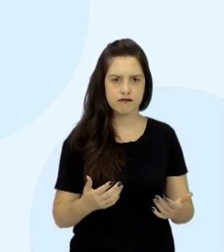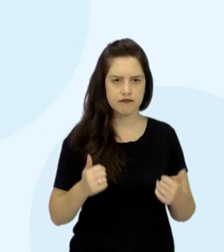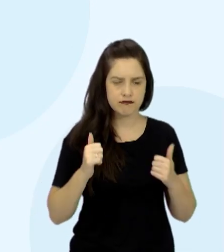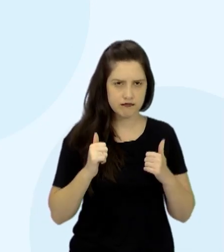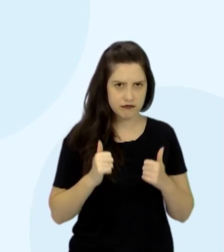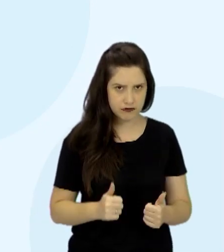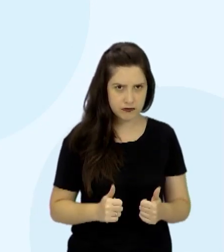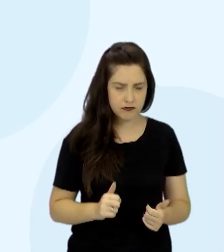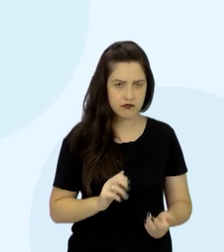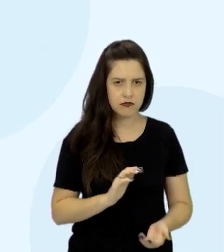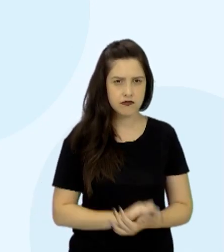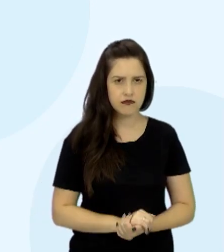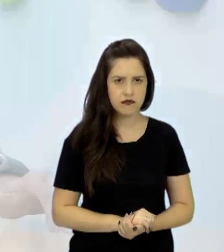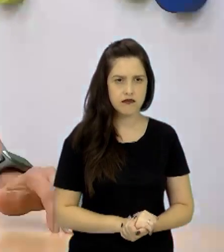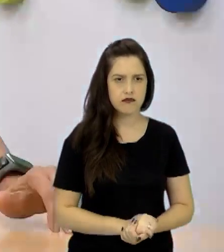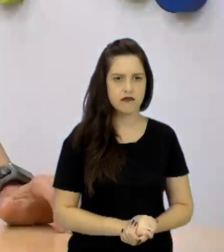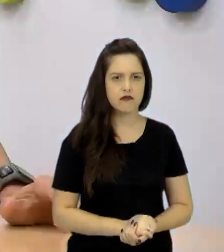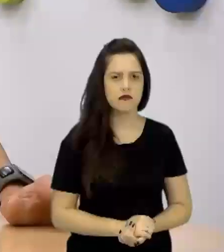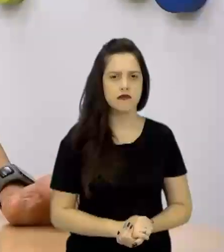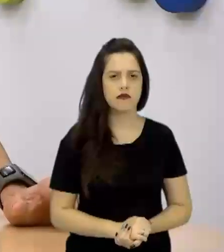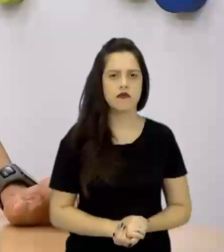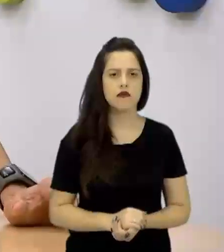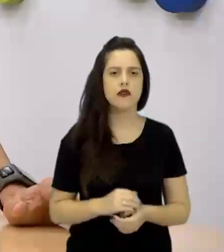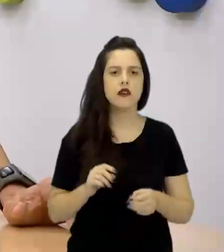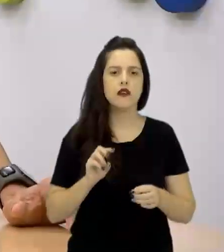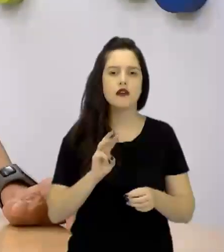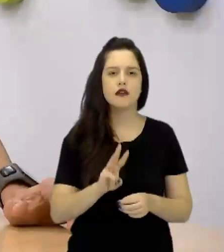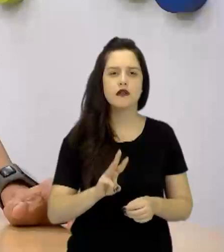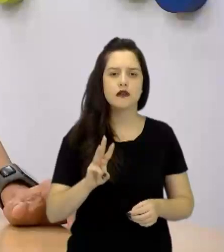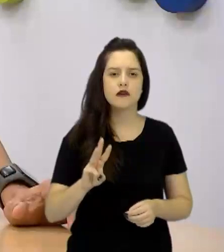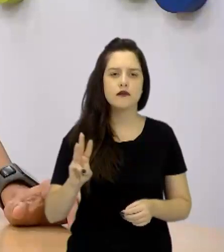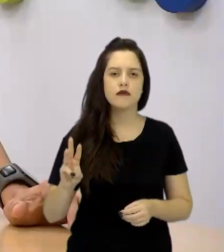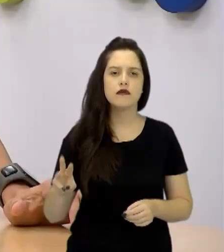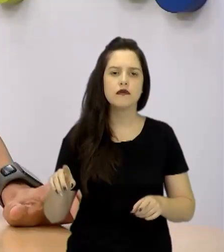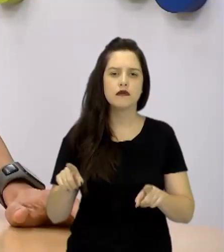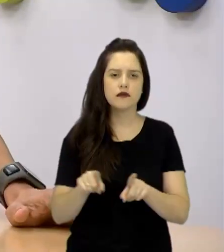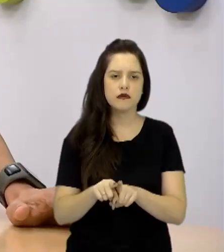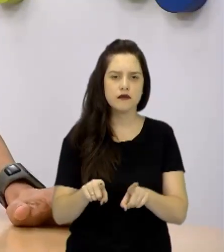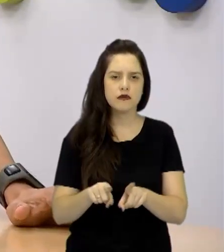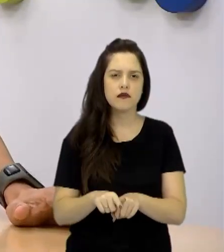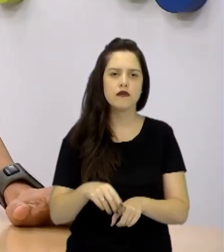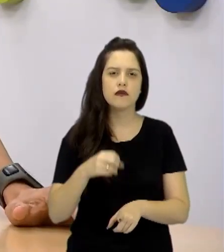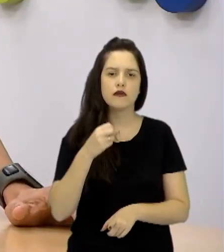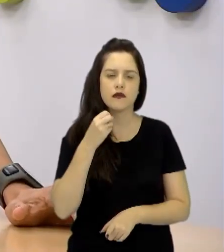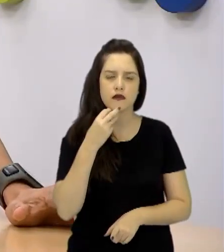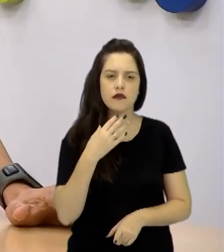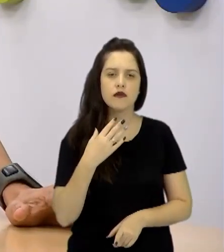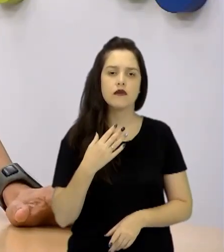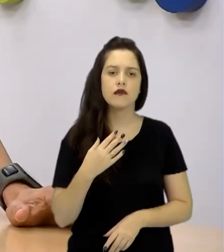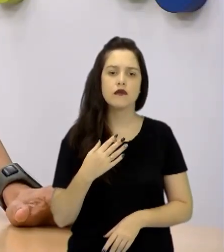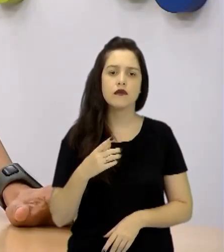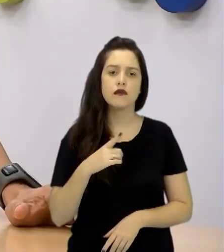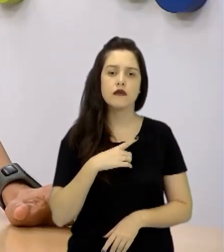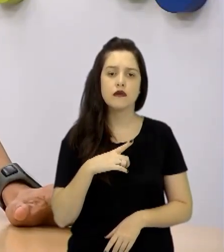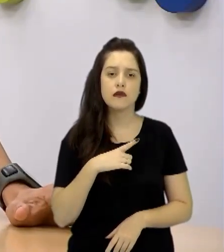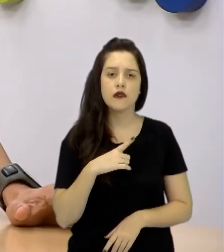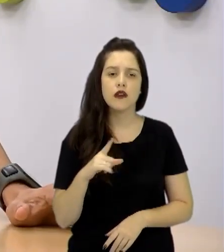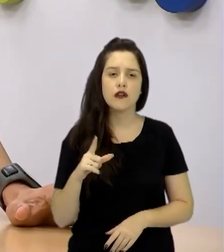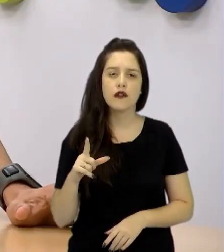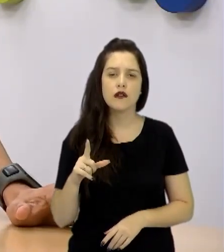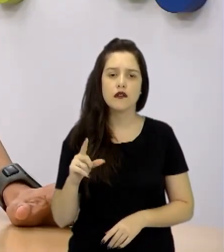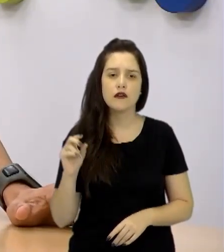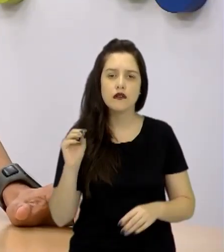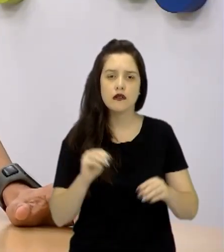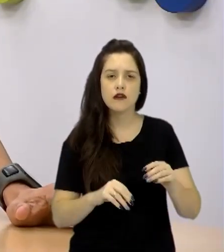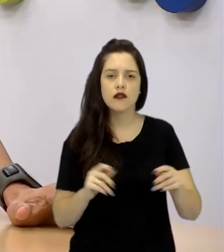uma curiosidade? Claro. Entrei aqui no site do IBGE, aqui, né? Um site muito confiável. E aqui a gente tem a